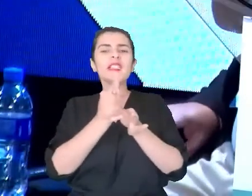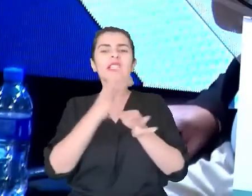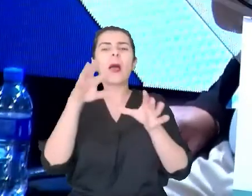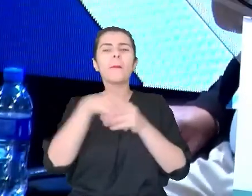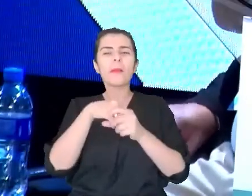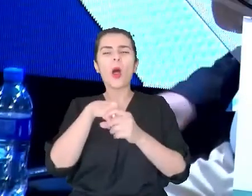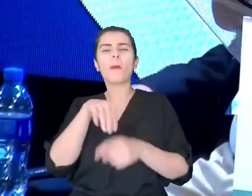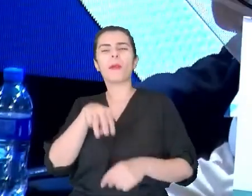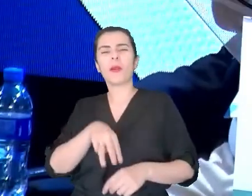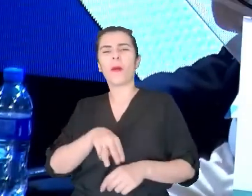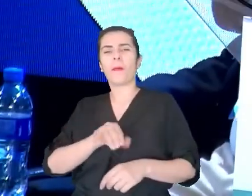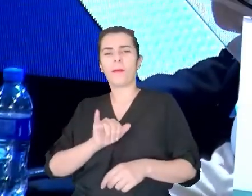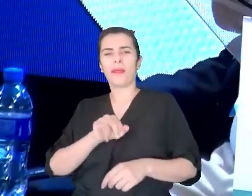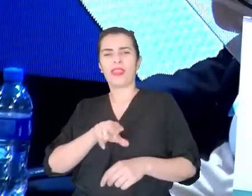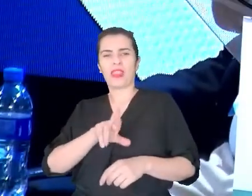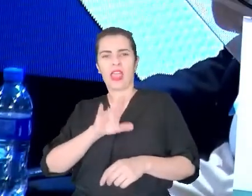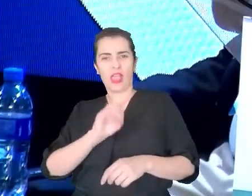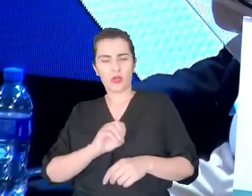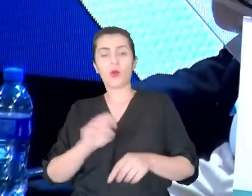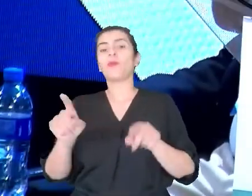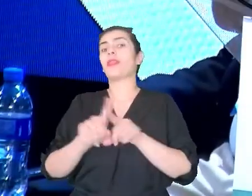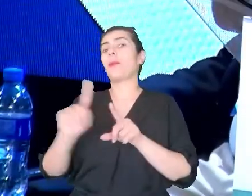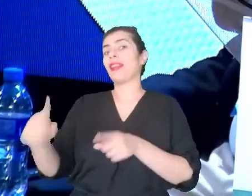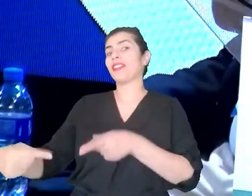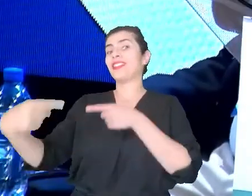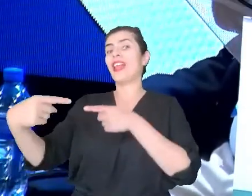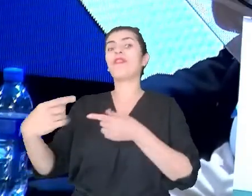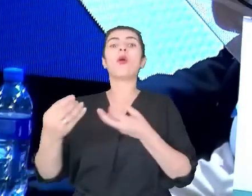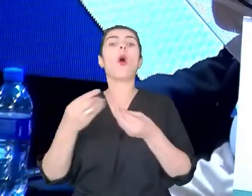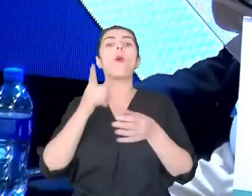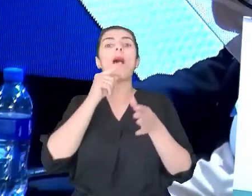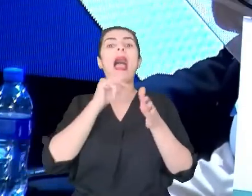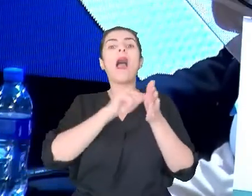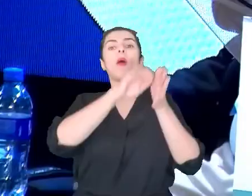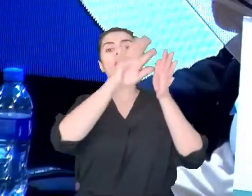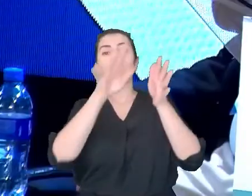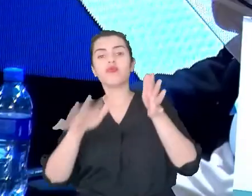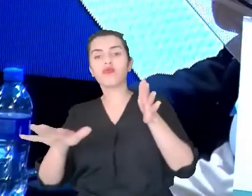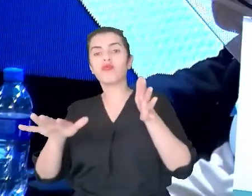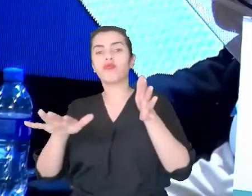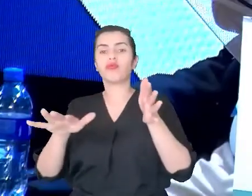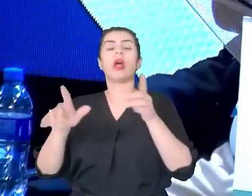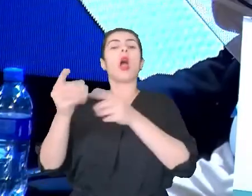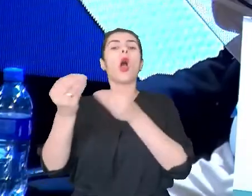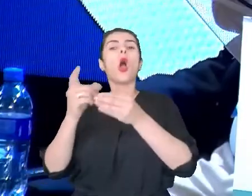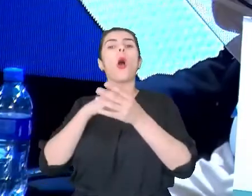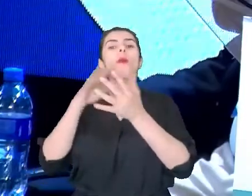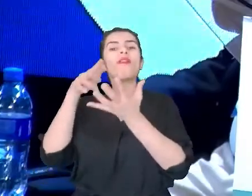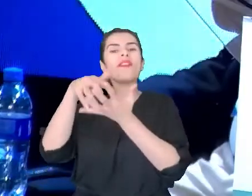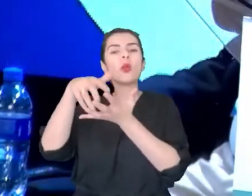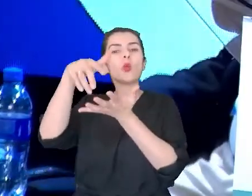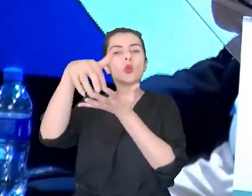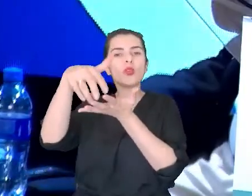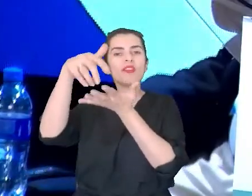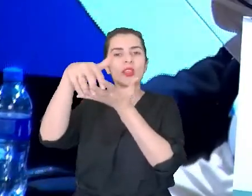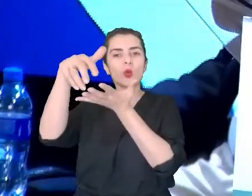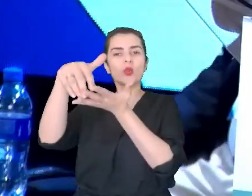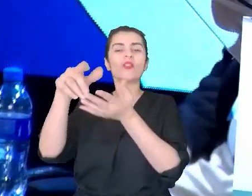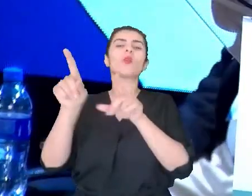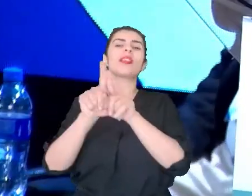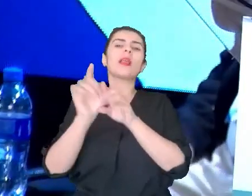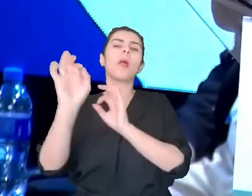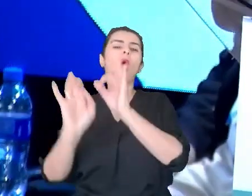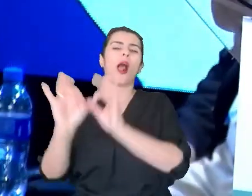desafios operacionais, na questão do desaguamento, da filtragem e a disposição de rejeito em si. Então, espero que todos nós tenhamos